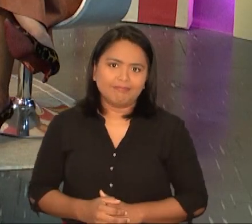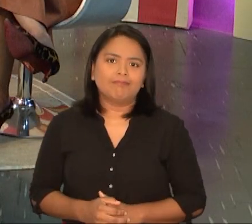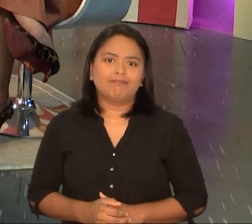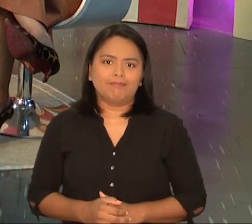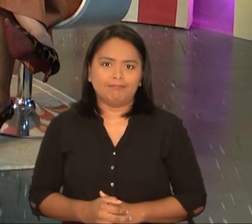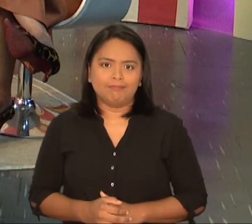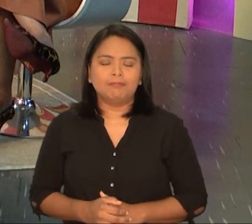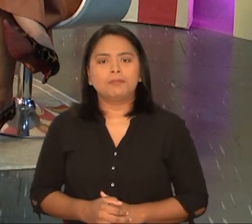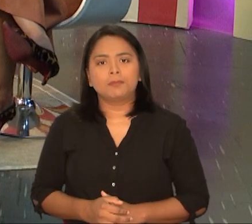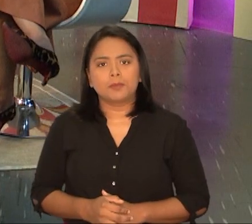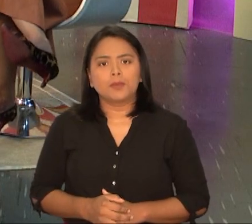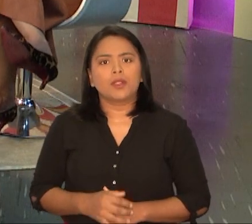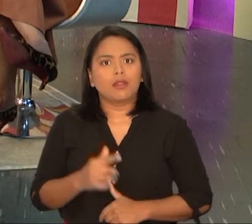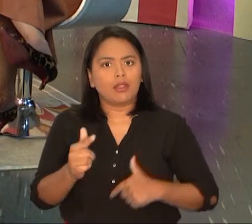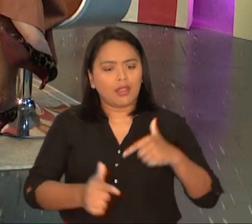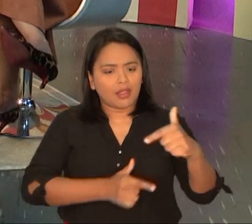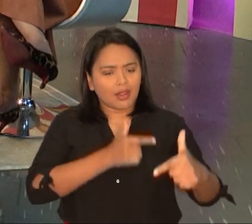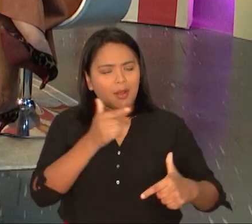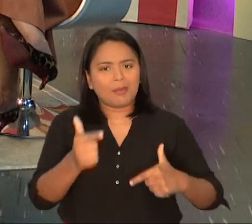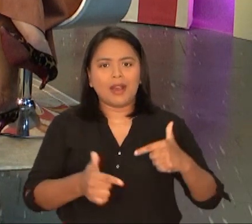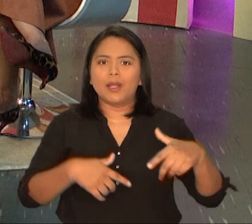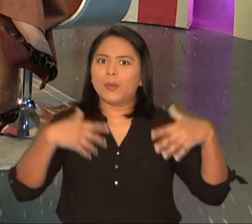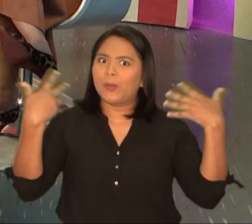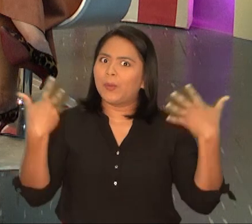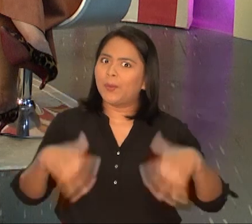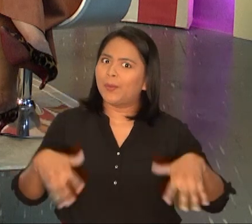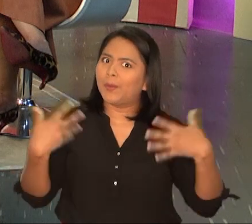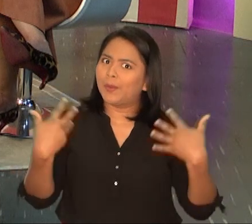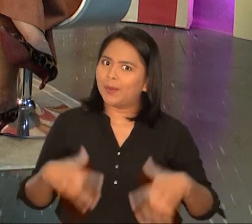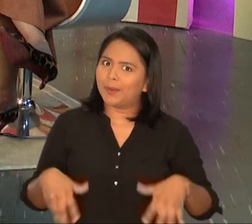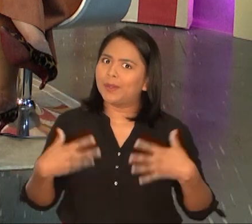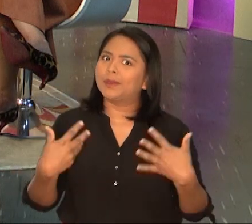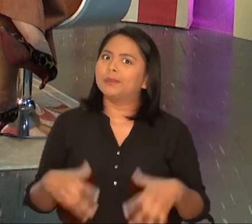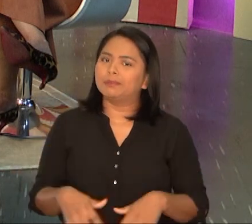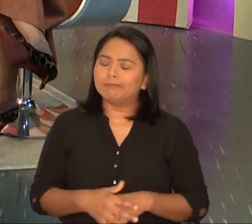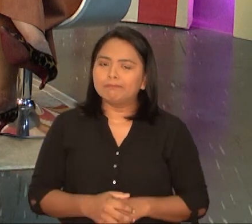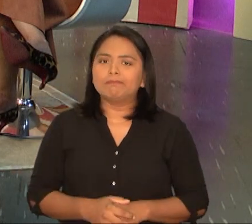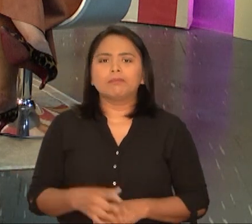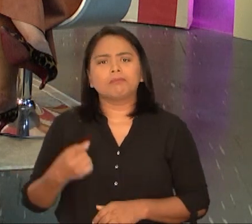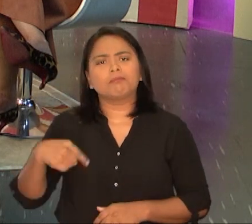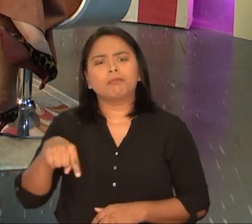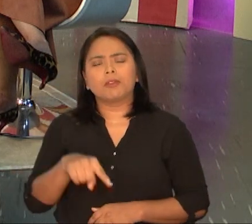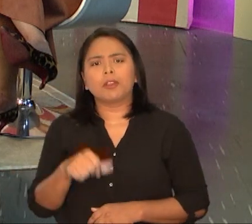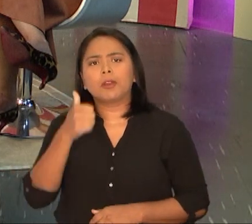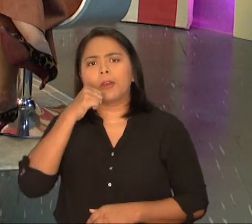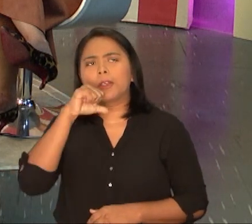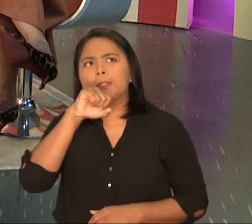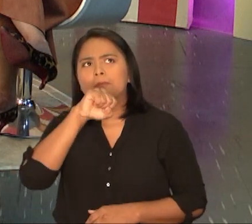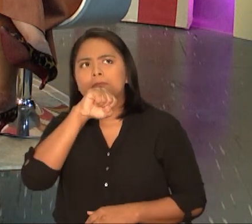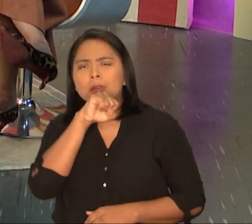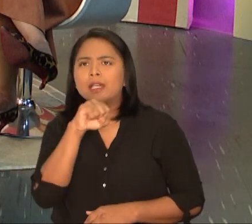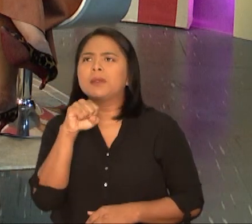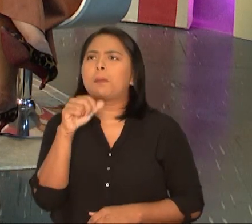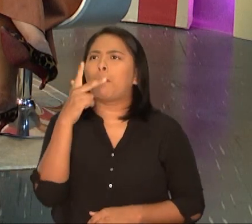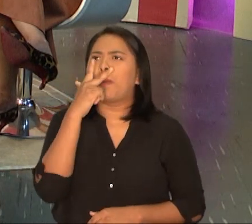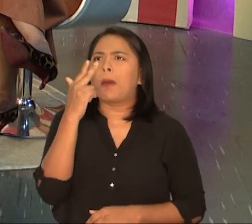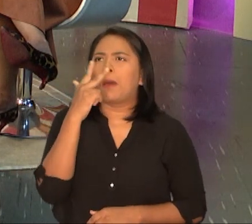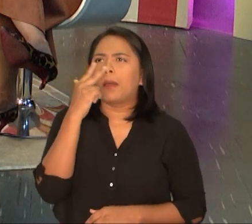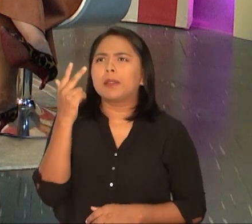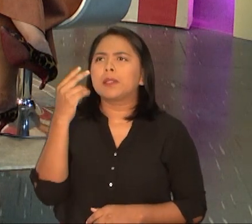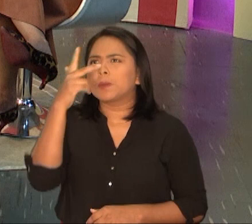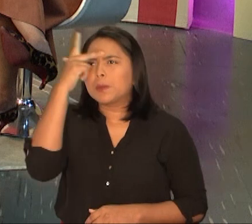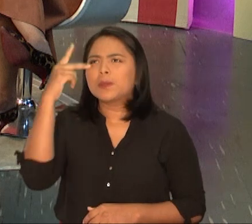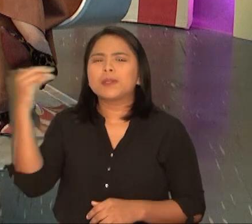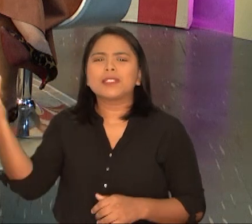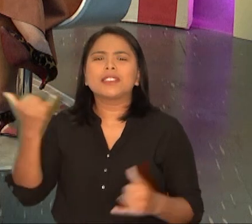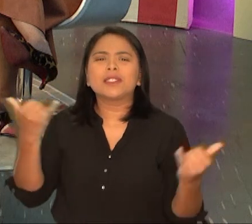Jéssica. Serviço incomparável. E muitas pessoas também dizem que nós, mães, somos incansáveis. Será